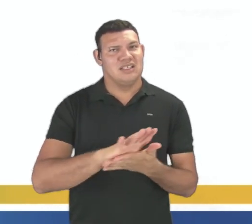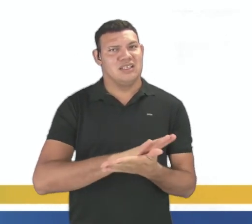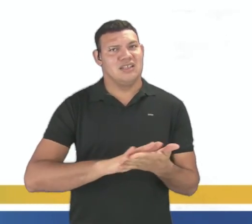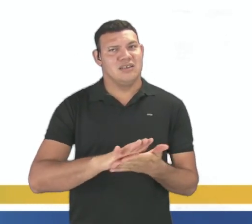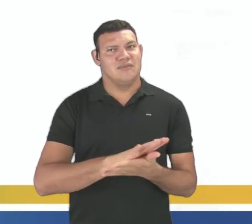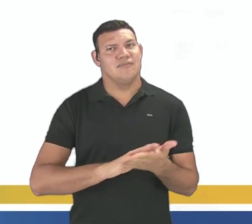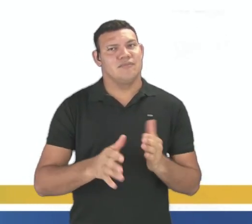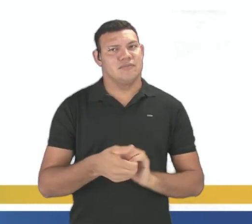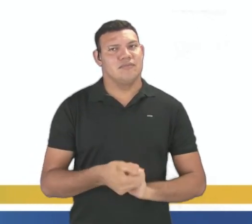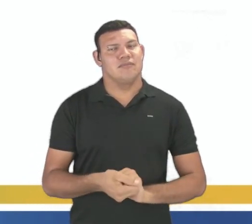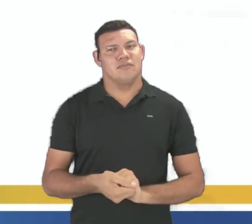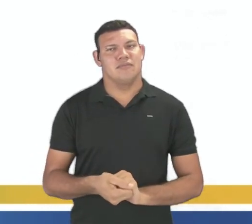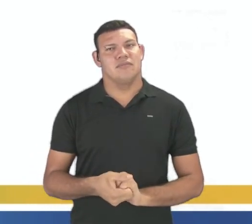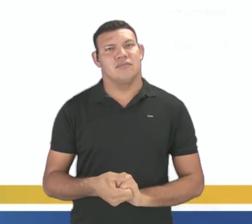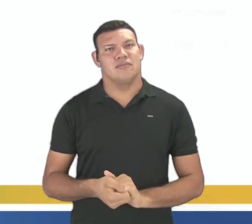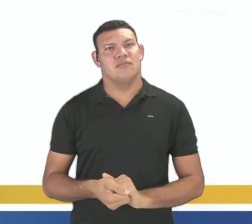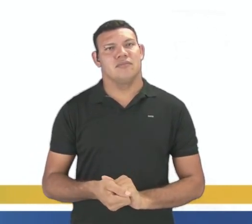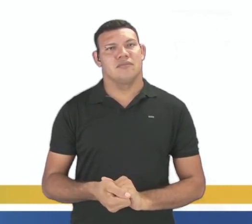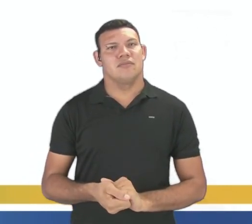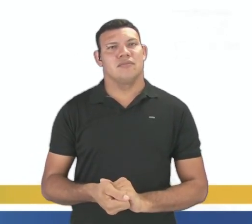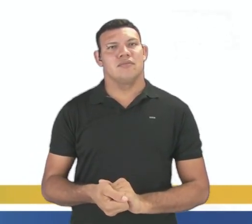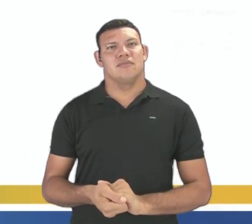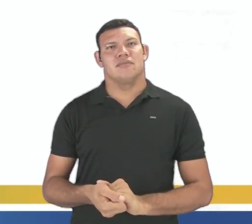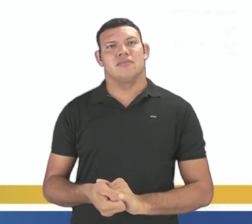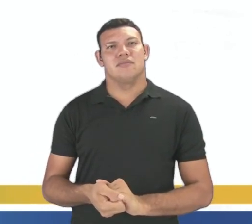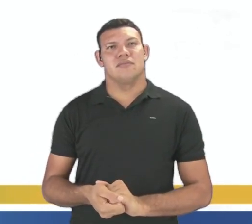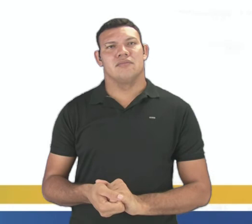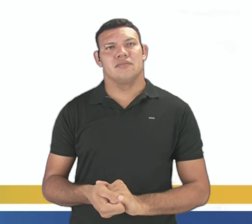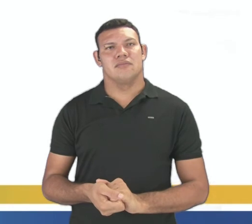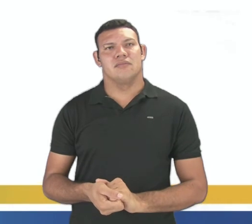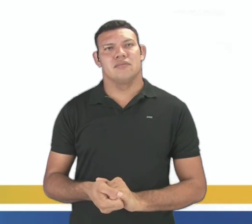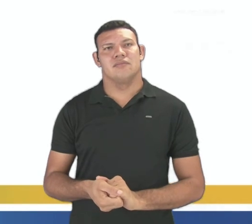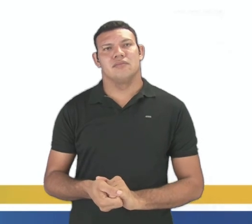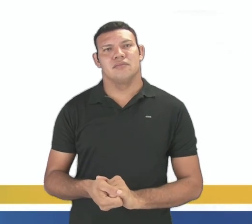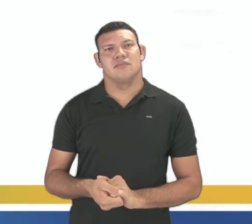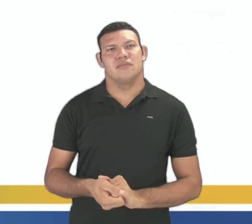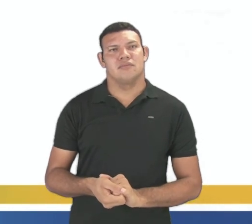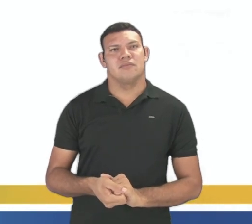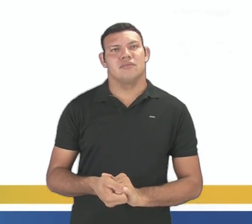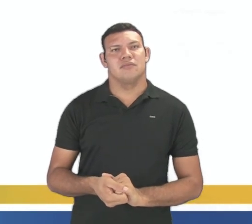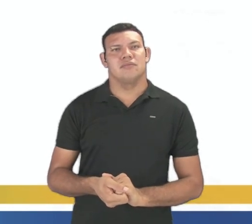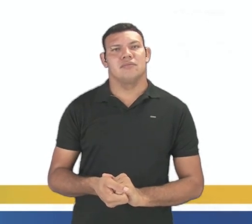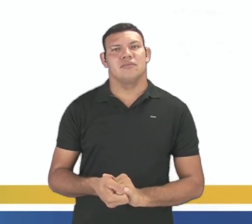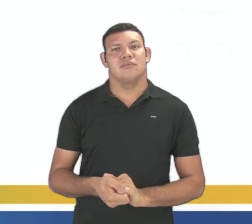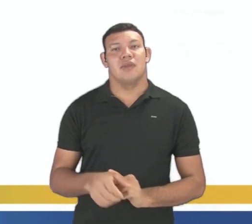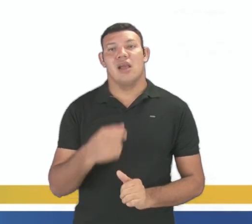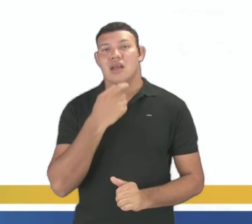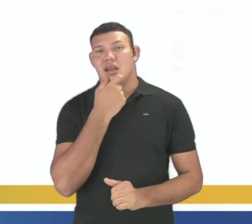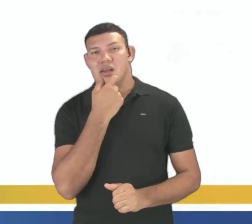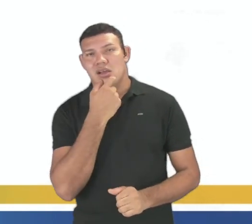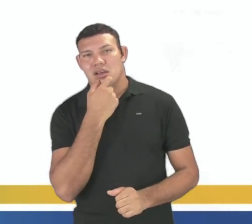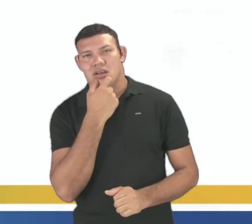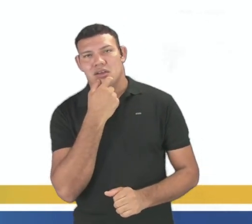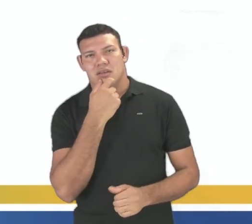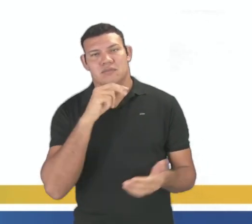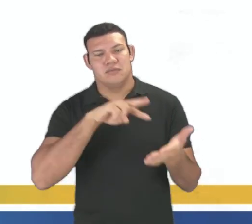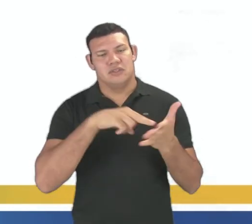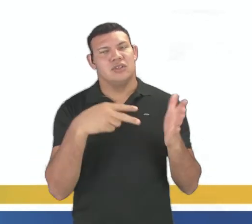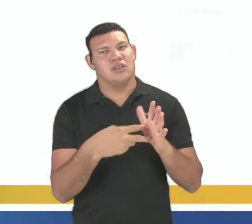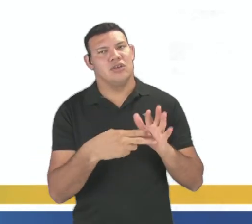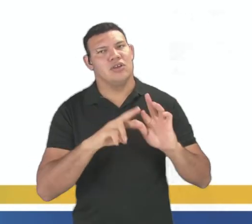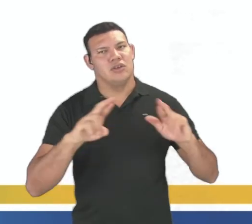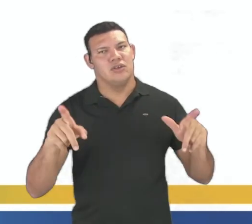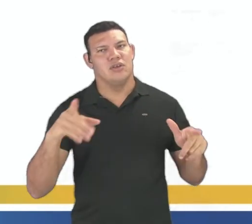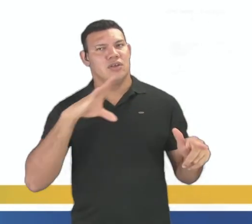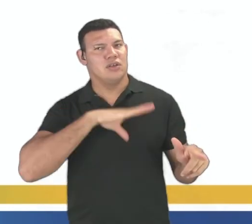uma ideia positiva. Quer dizer que ela trouxe tudo. Talvez no português não faça muito sentido, mas é assim que a lógica do inglês funciona. E a